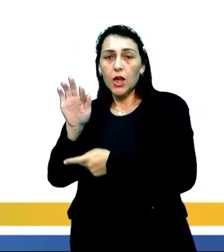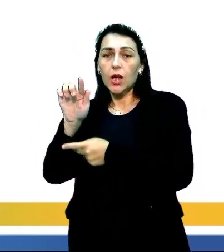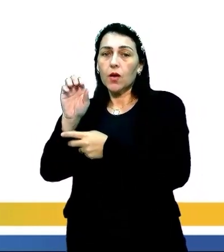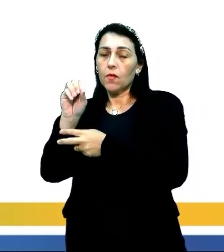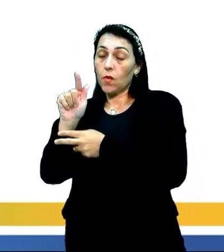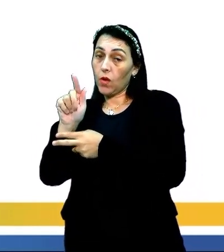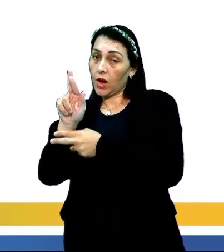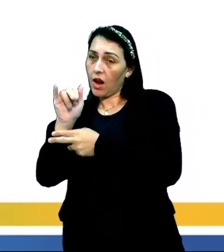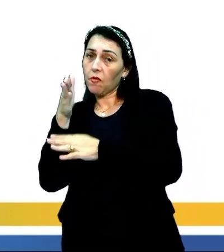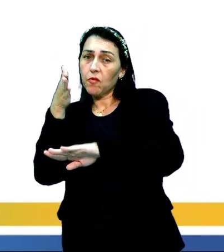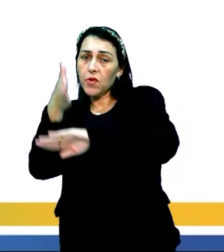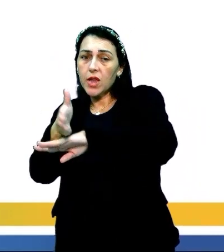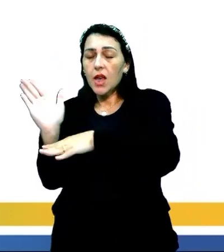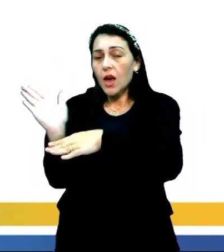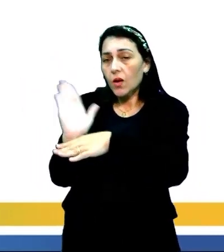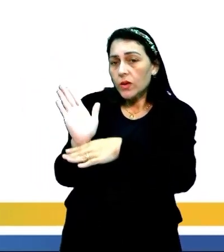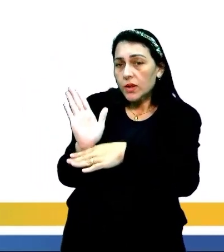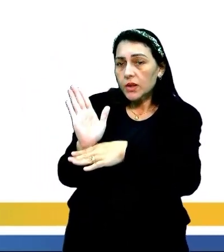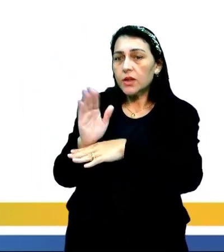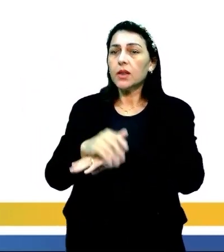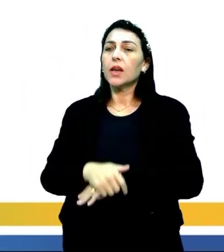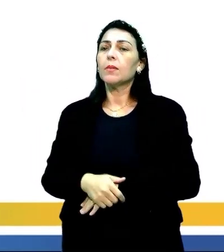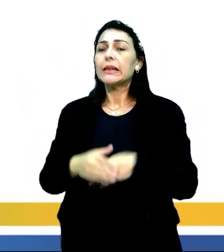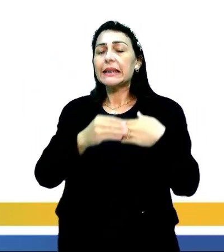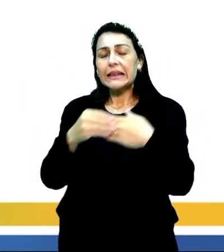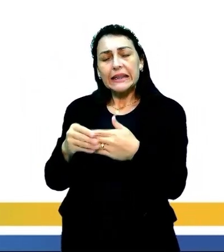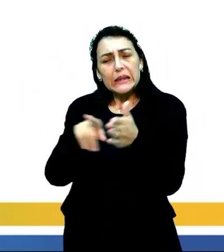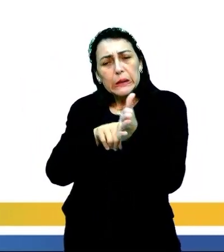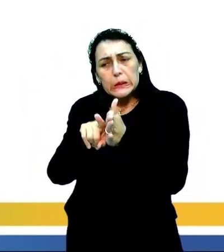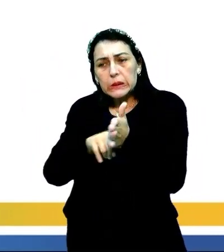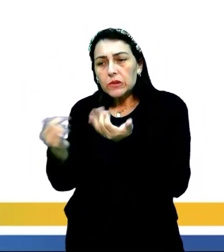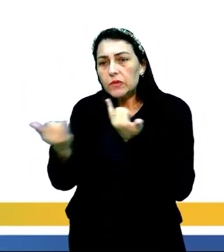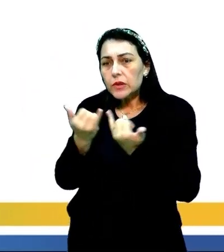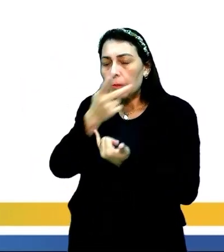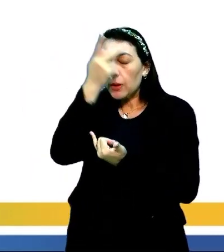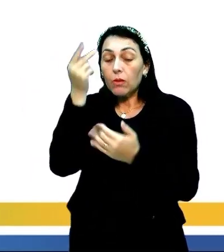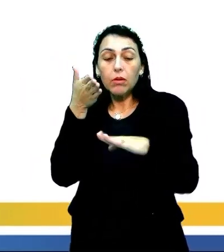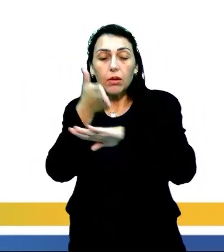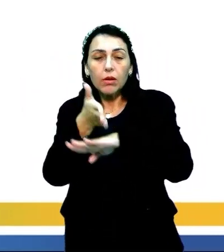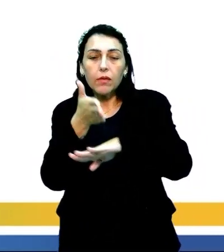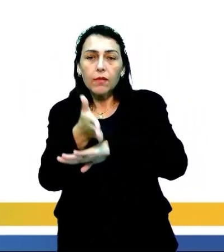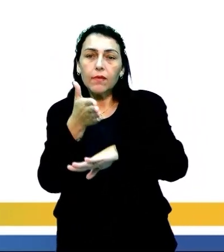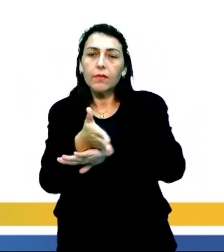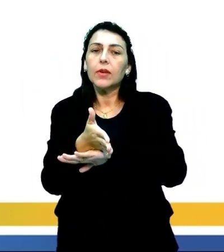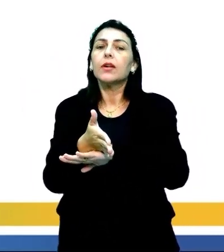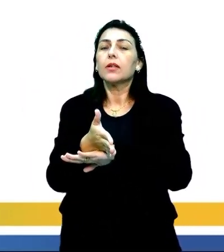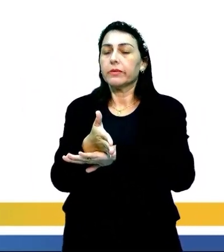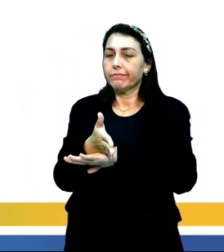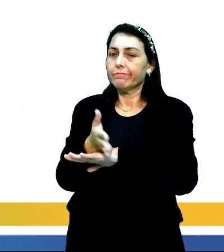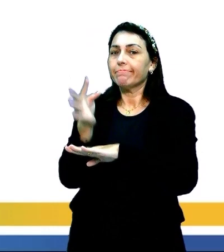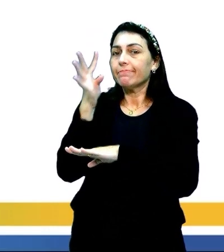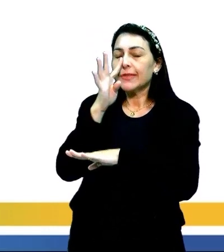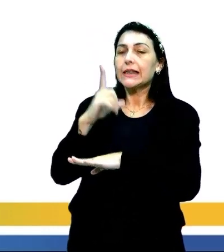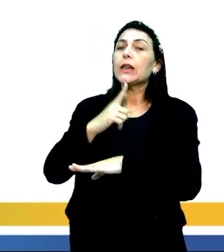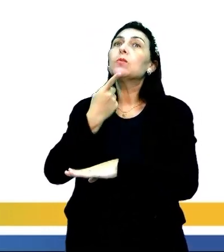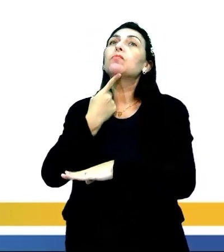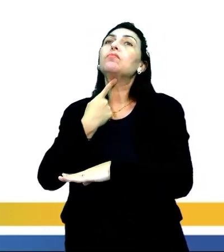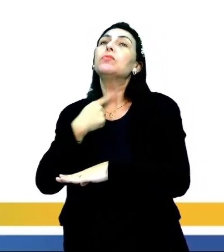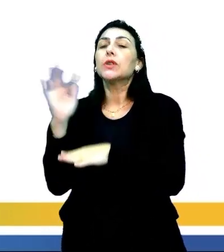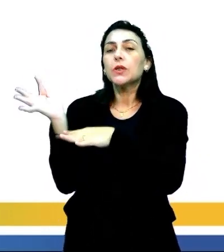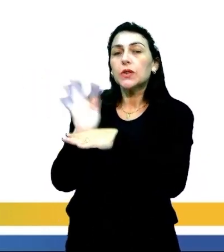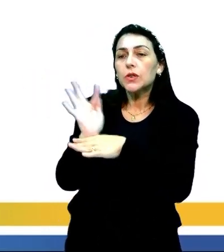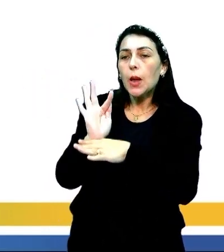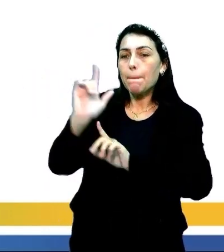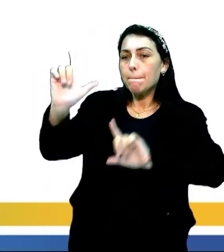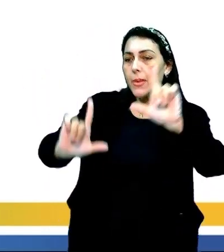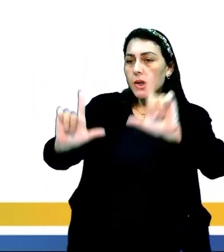ao cinema, né? Porque, assim, ele traz dados de pessoas que vão ao cinema, né? De pessoas que têm interesse de assistir